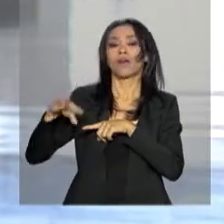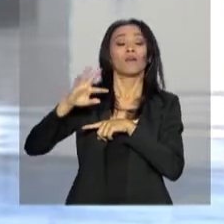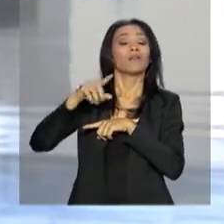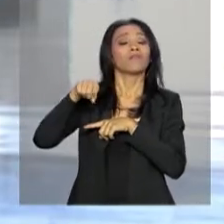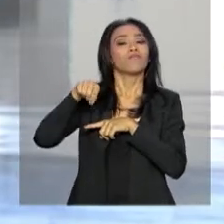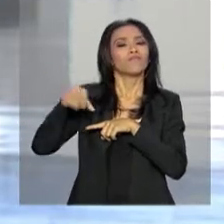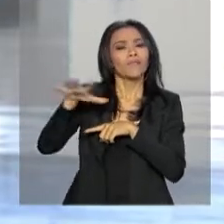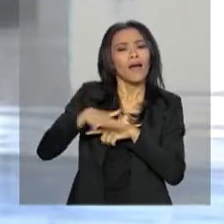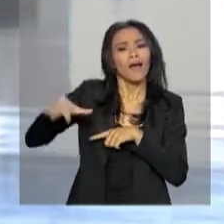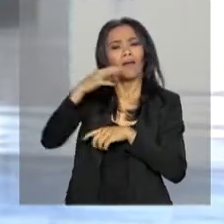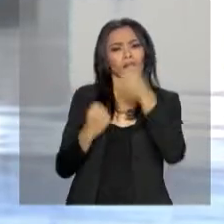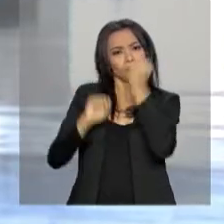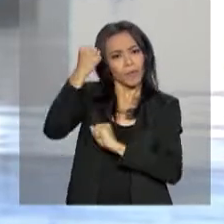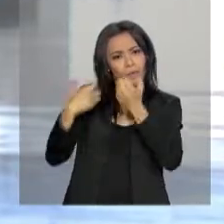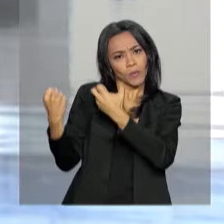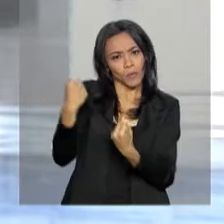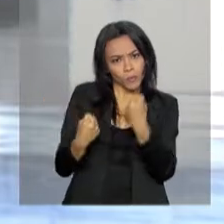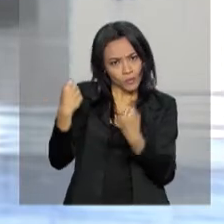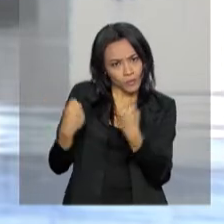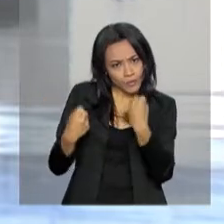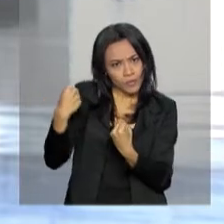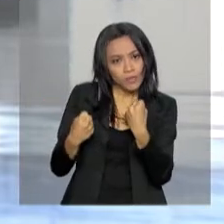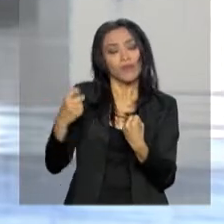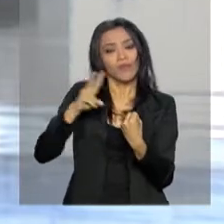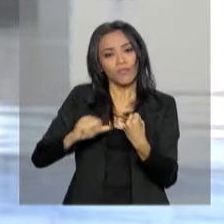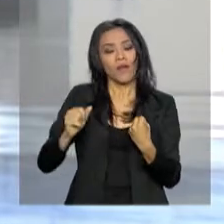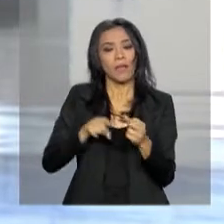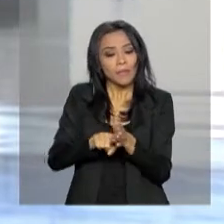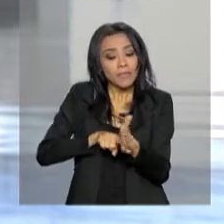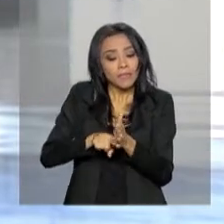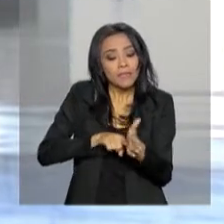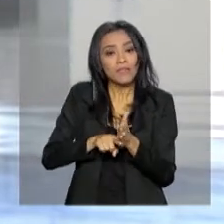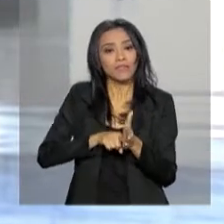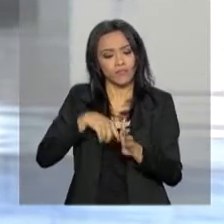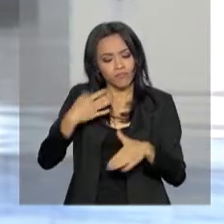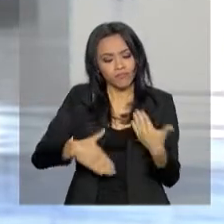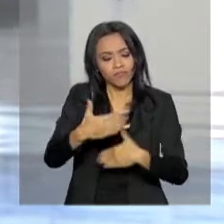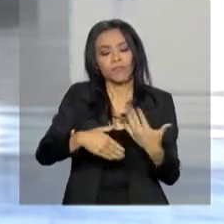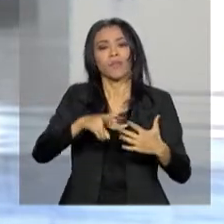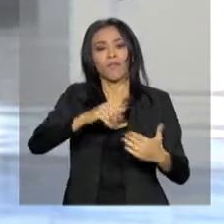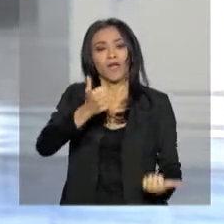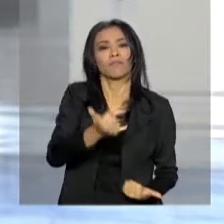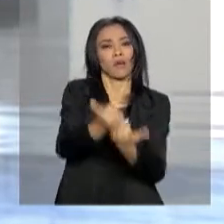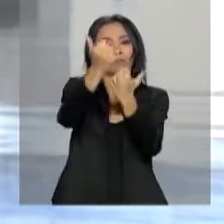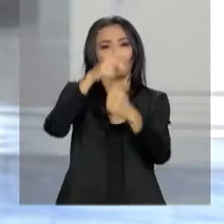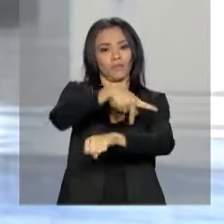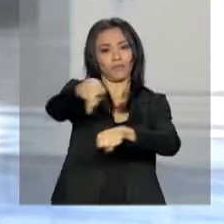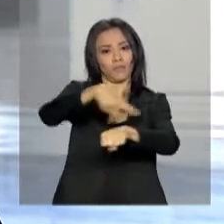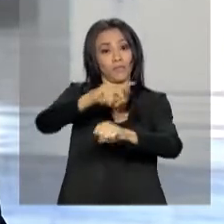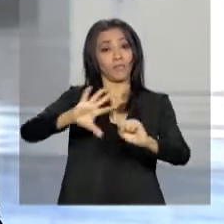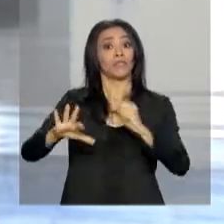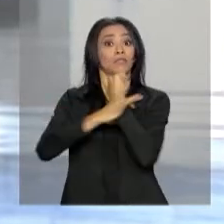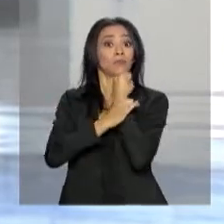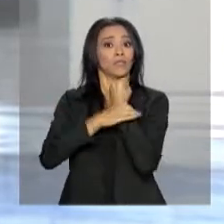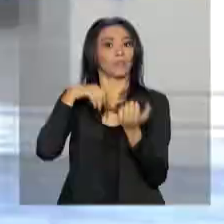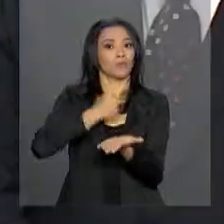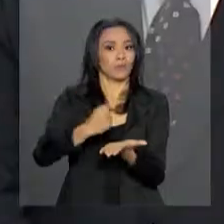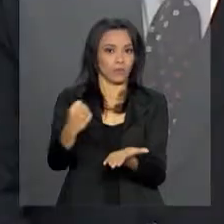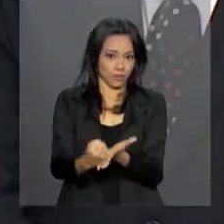2030 vai garantir pesquisa e desenvolvimento para o país, além de dar mais segurança jurídica.